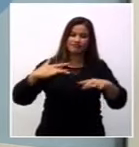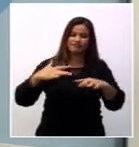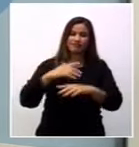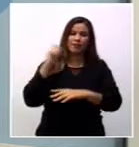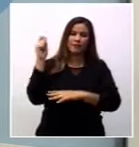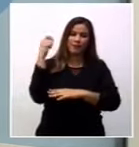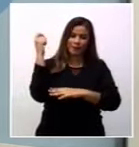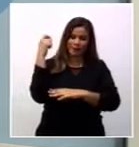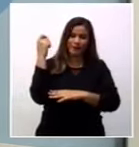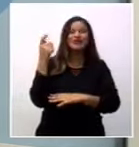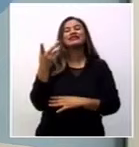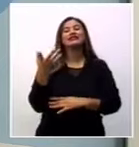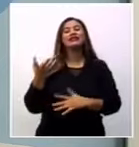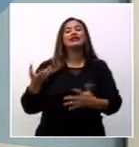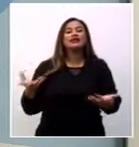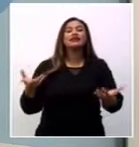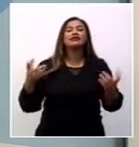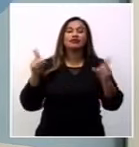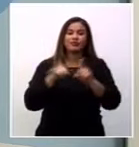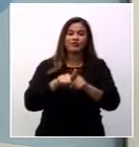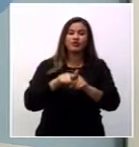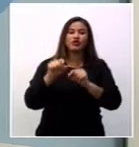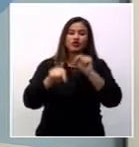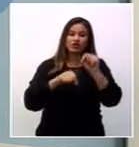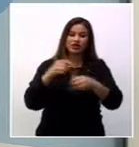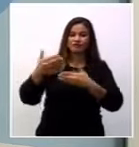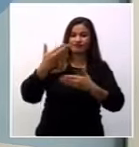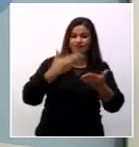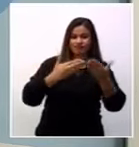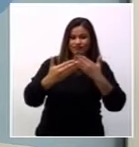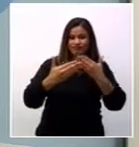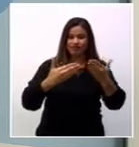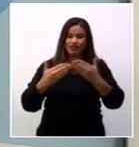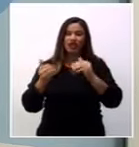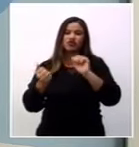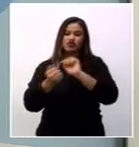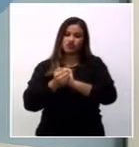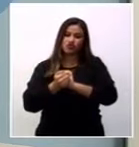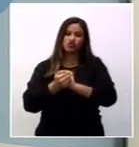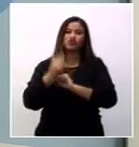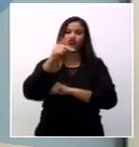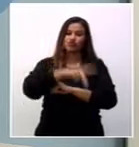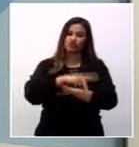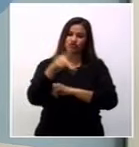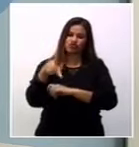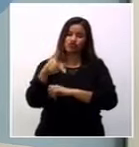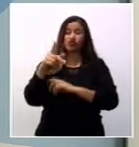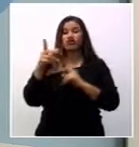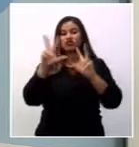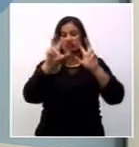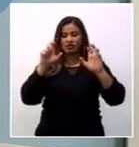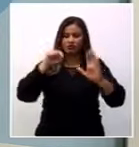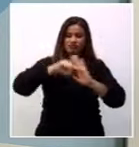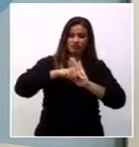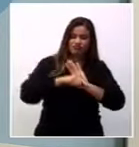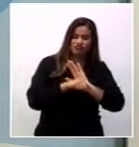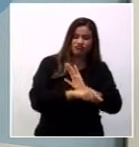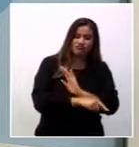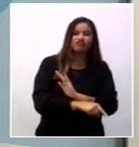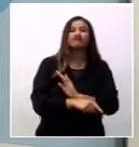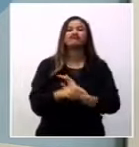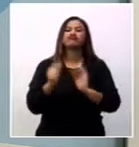ficou aí o pedido, o convite para vocês conversarem com seus professores e aprofundarem um pouquinho mais esse